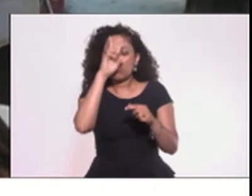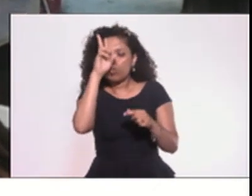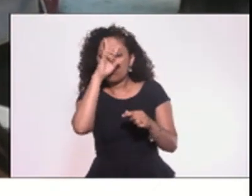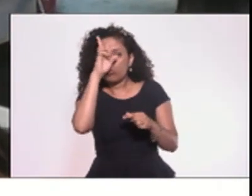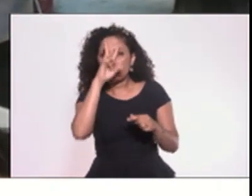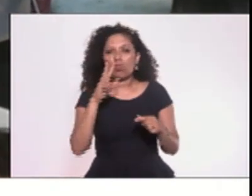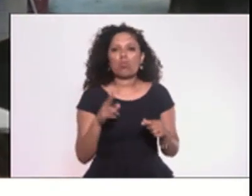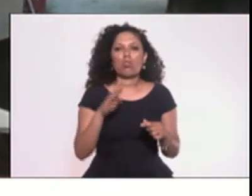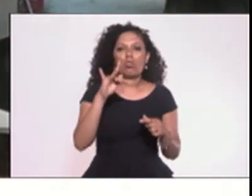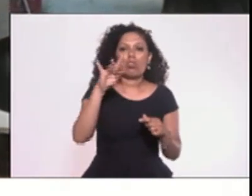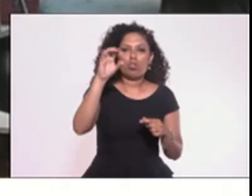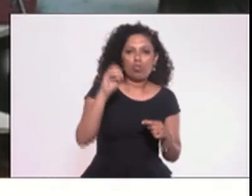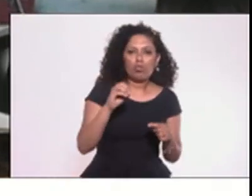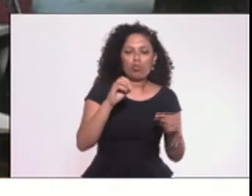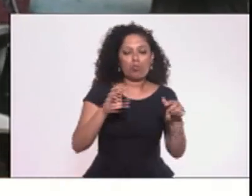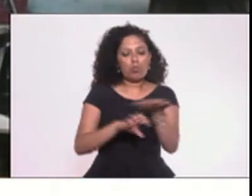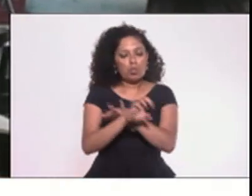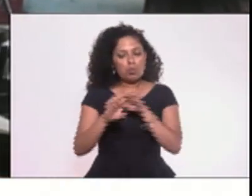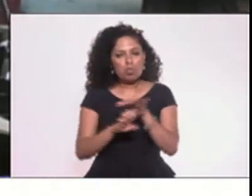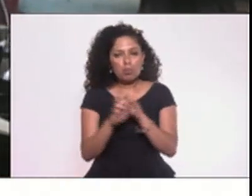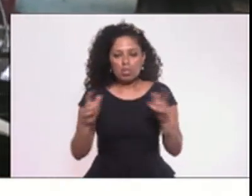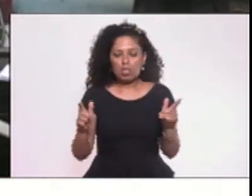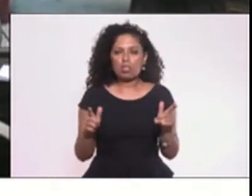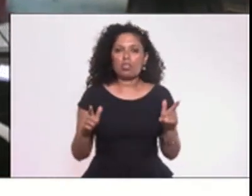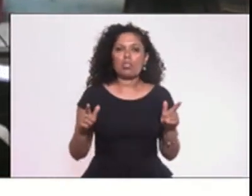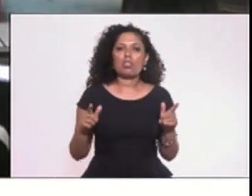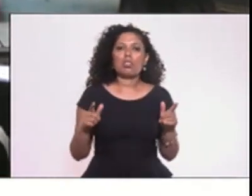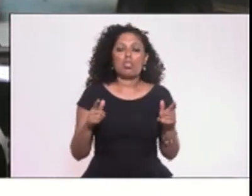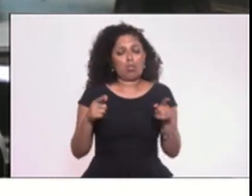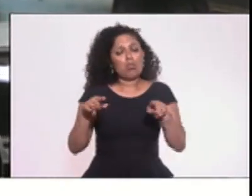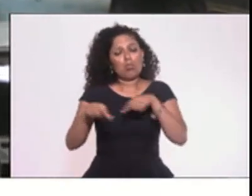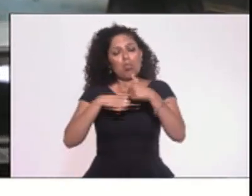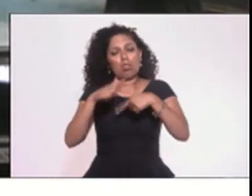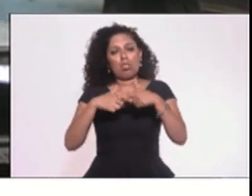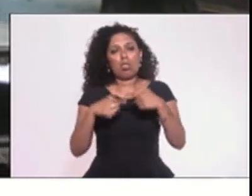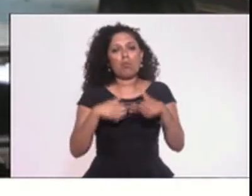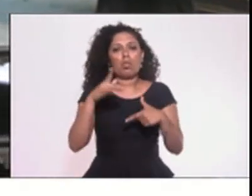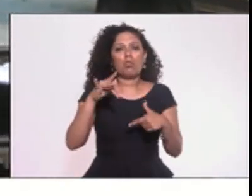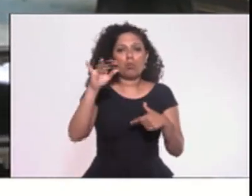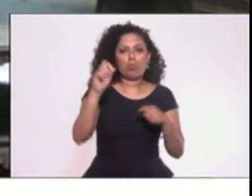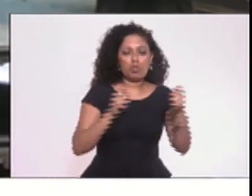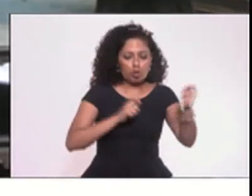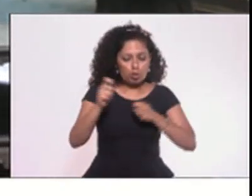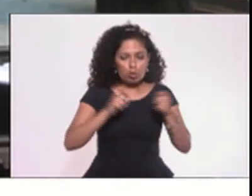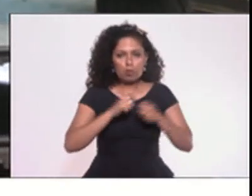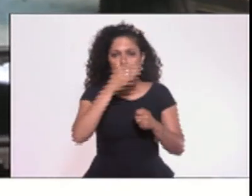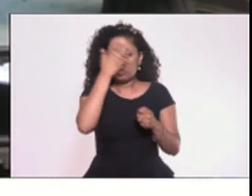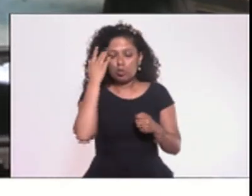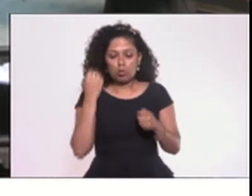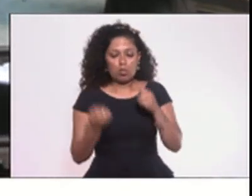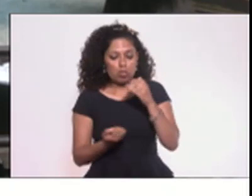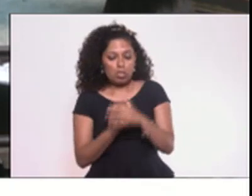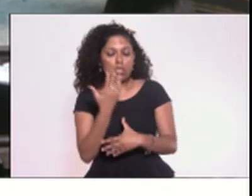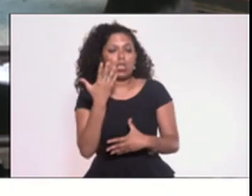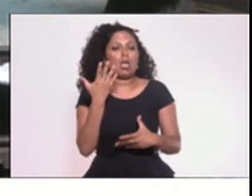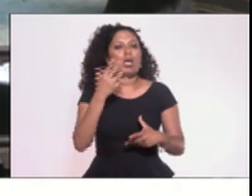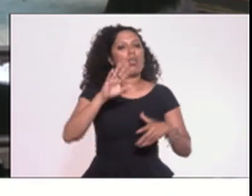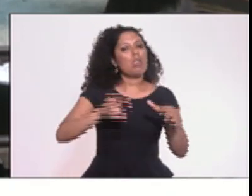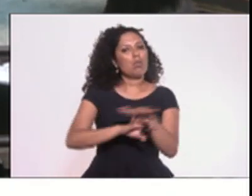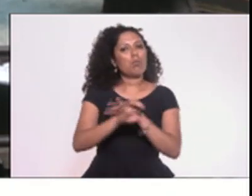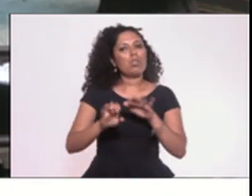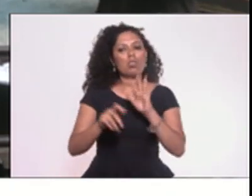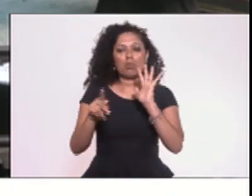de bio-startups e instituições que trabalham a bioeconomia, como pessoas que montaram a sua bio-startup